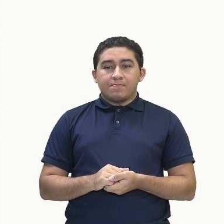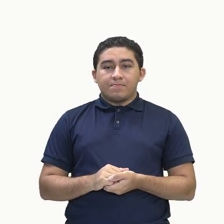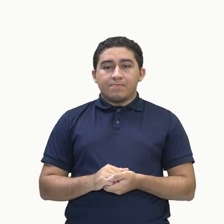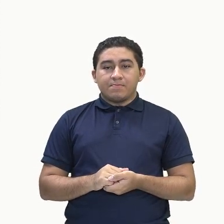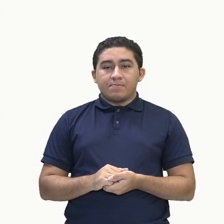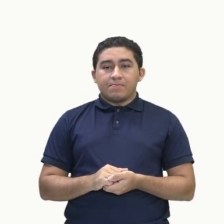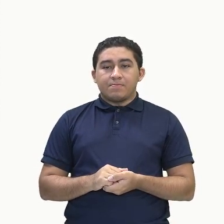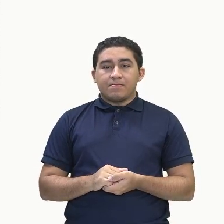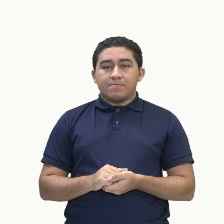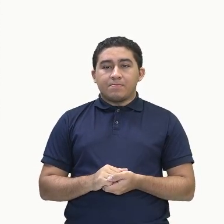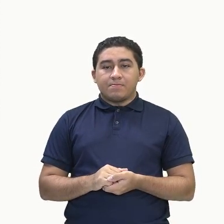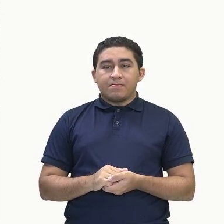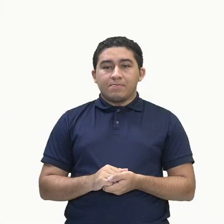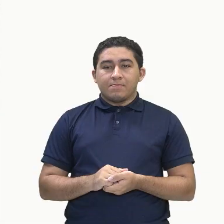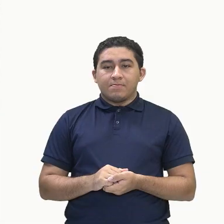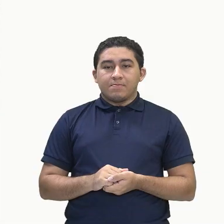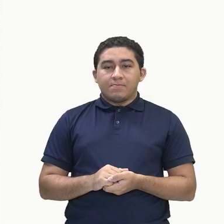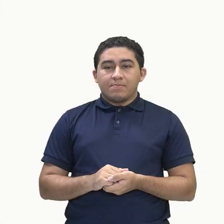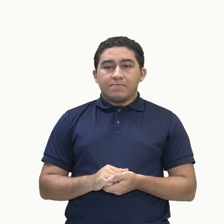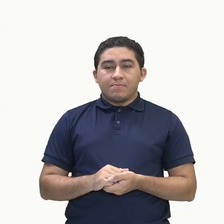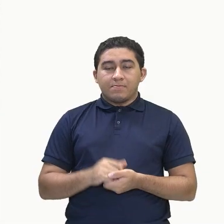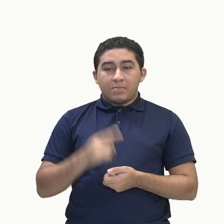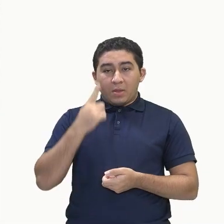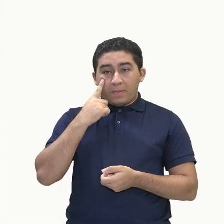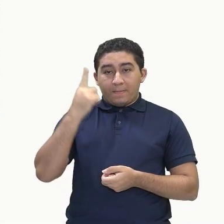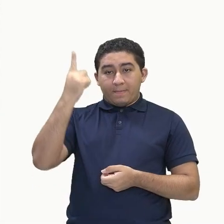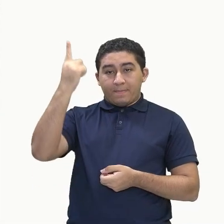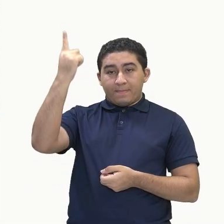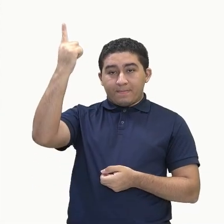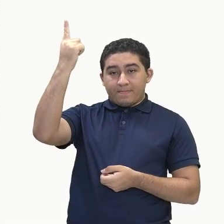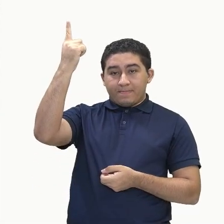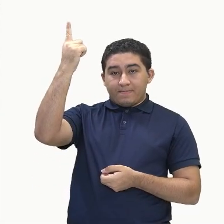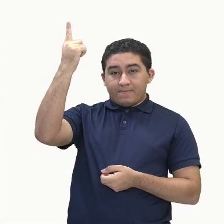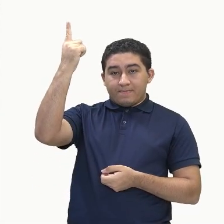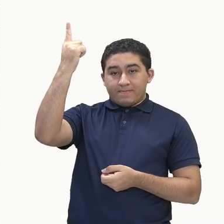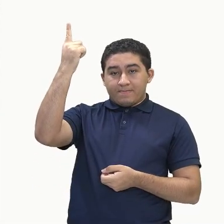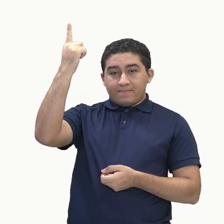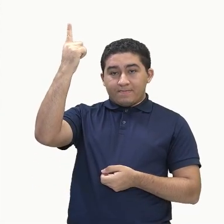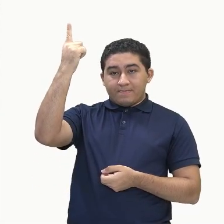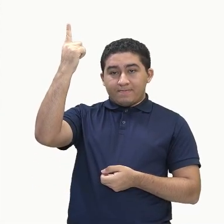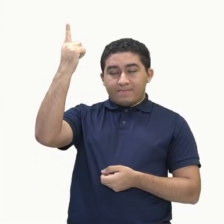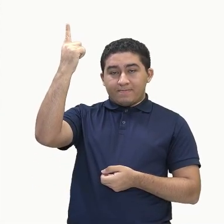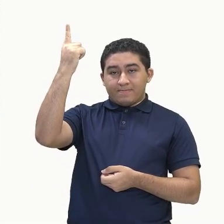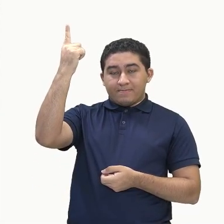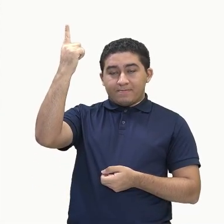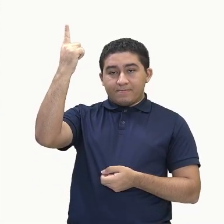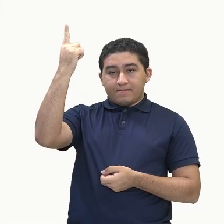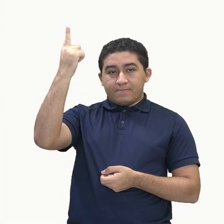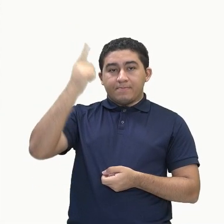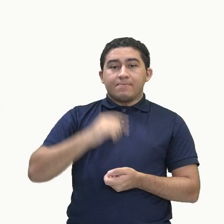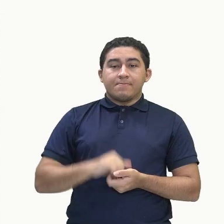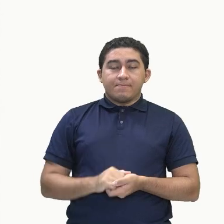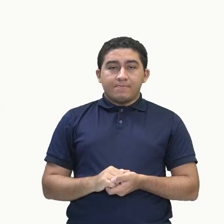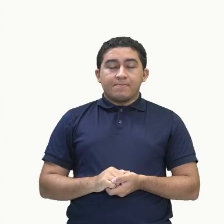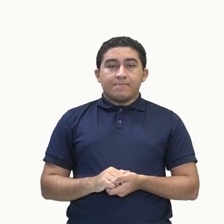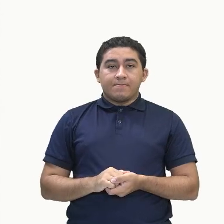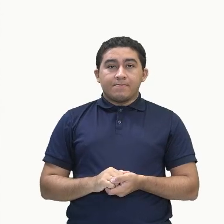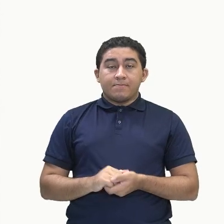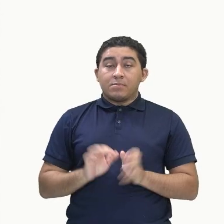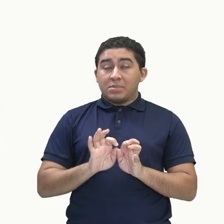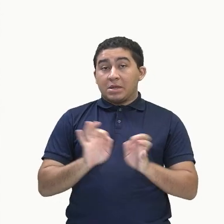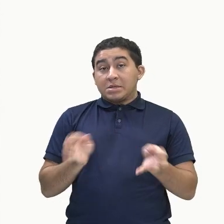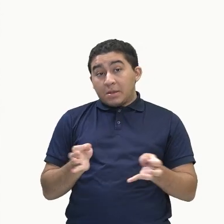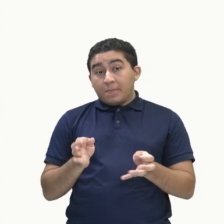oeste. E aí vocês já vão saber. Vou botar o O aqui, tá bom? E aí vocês vão inserindo